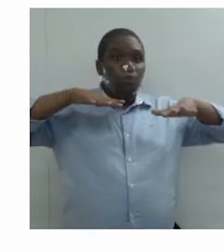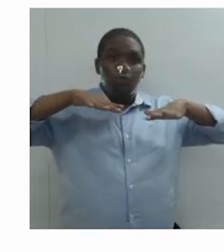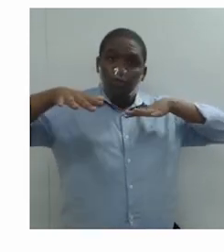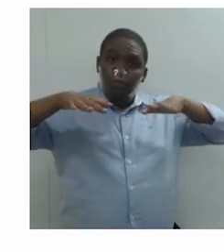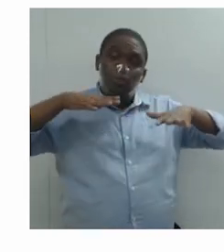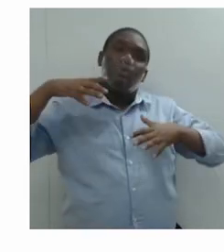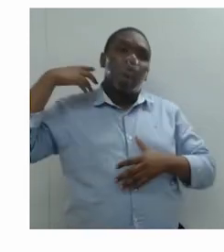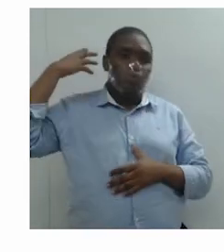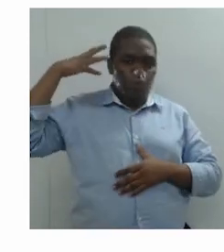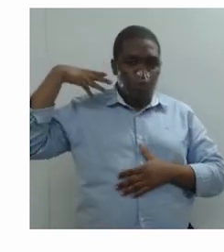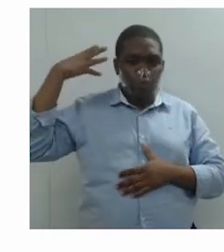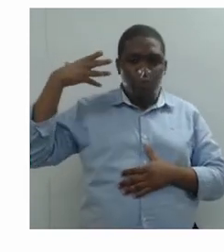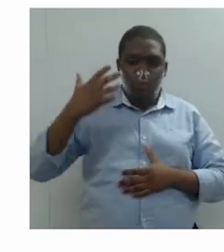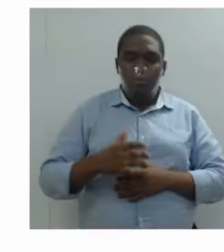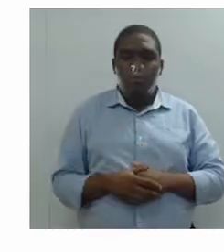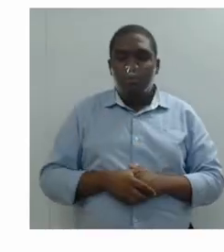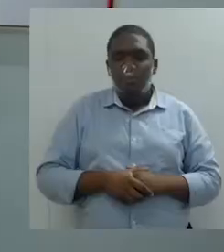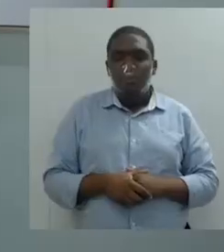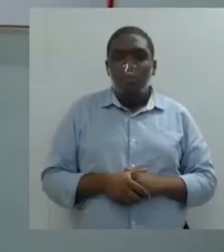e sons.